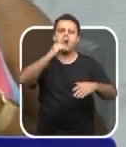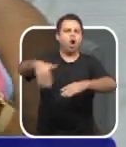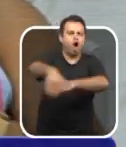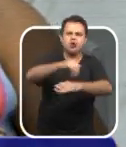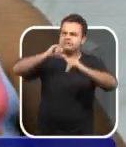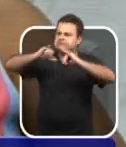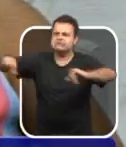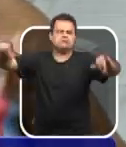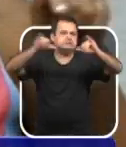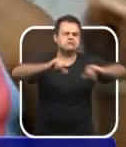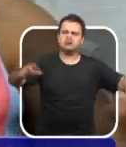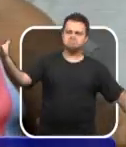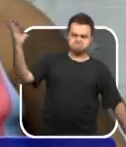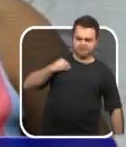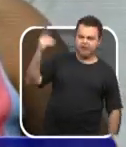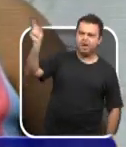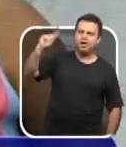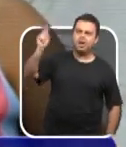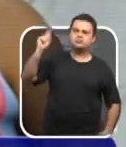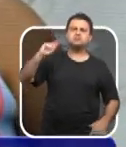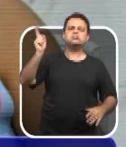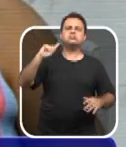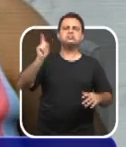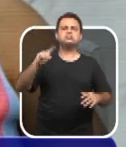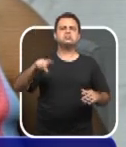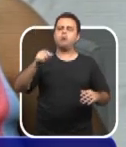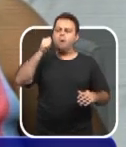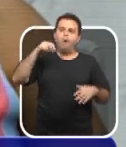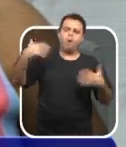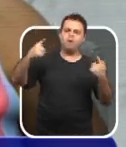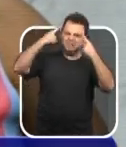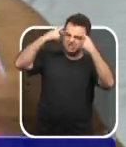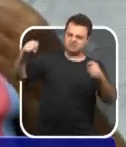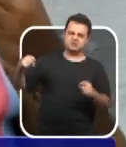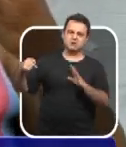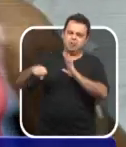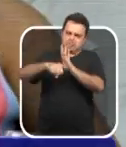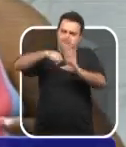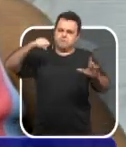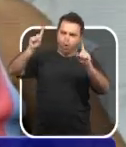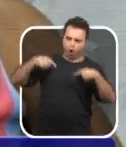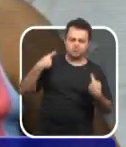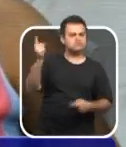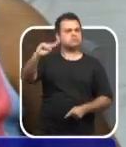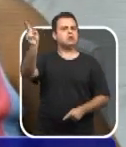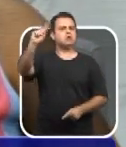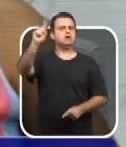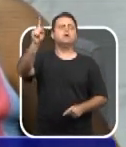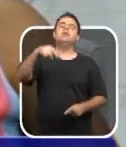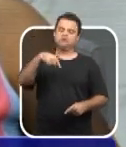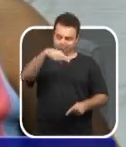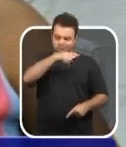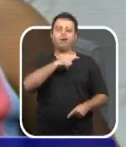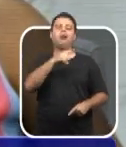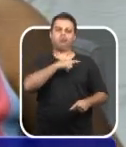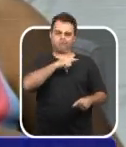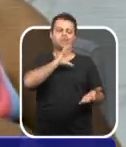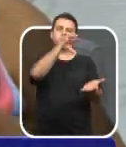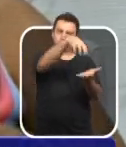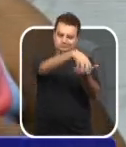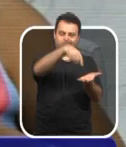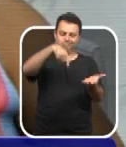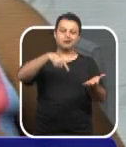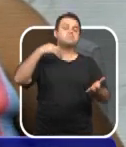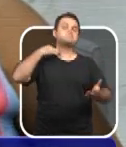olha, não aceito agressão, vamos na Secretaria da Mulher, vamos na Delegacia da Mulher. Hoje a gente tem a vara da violência contra a mulher, que também